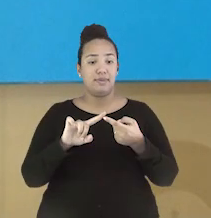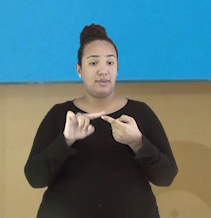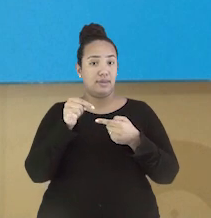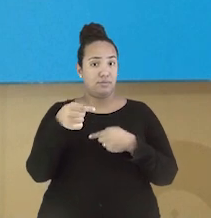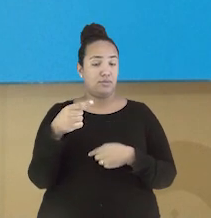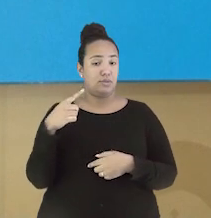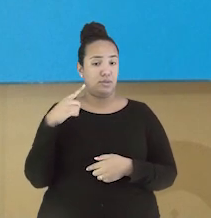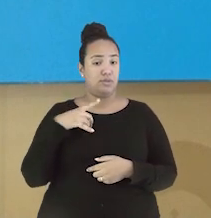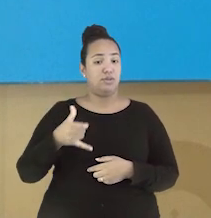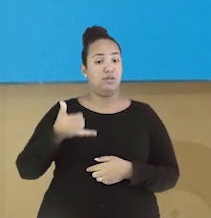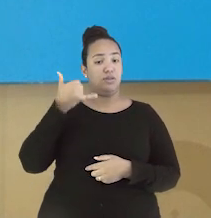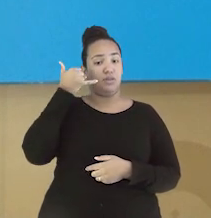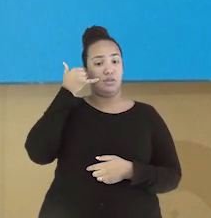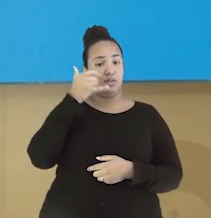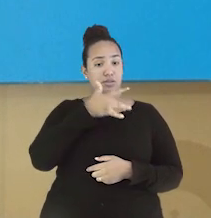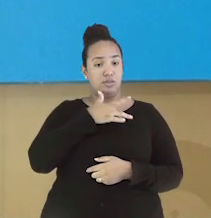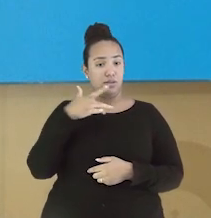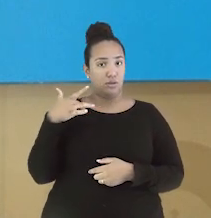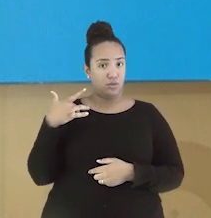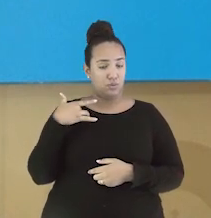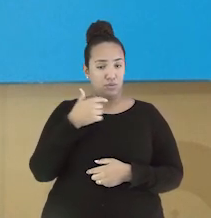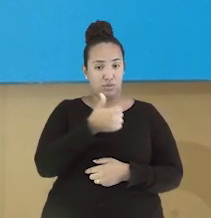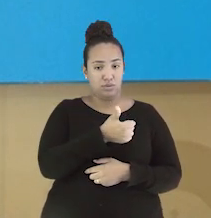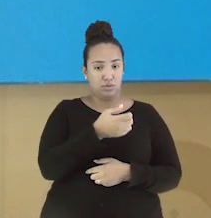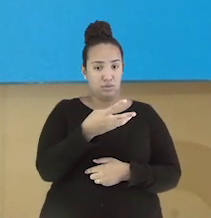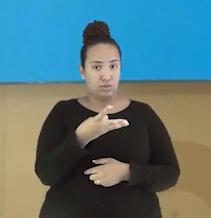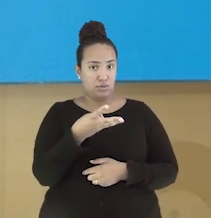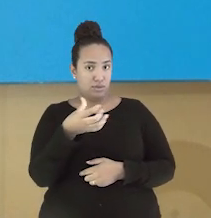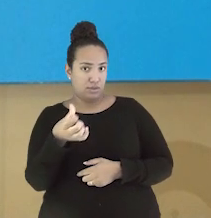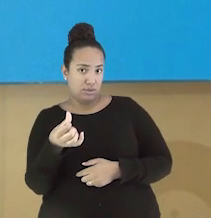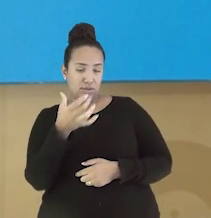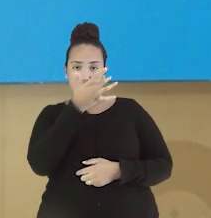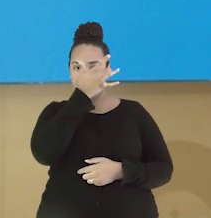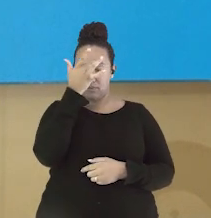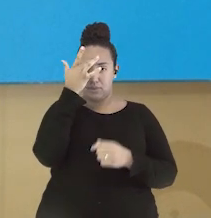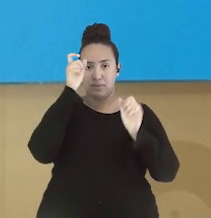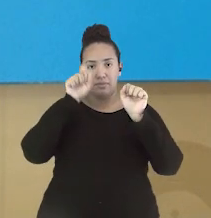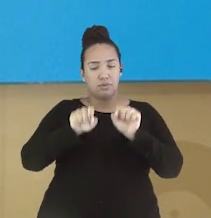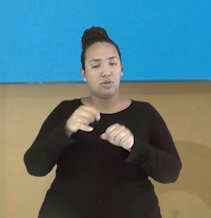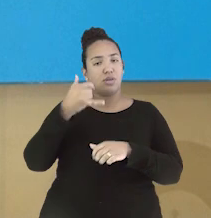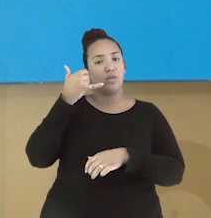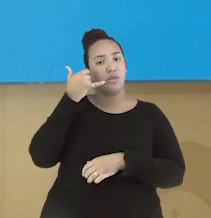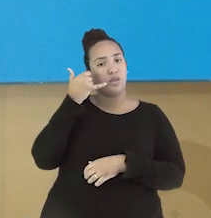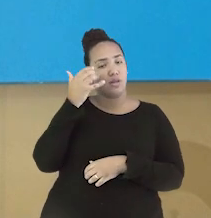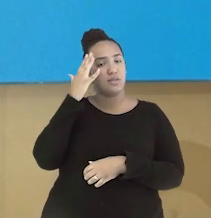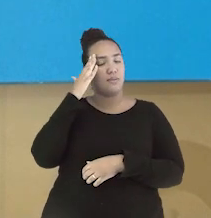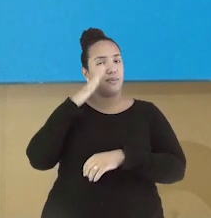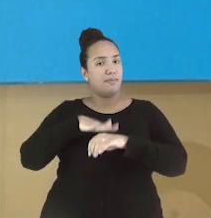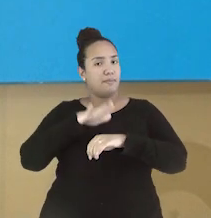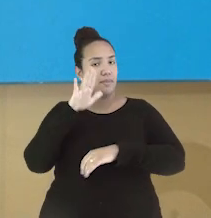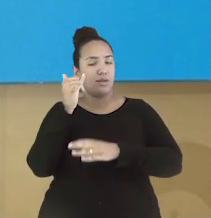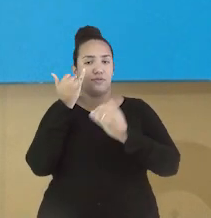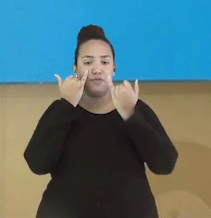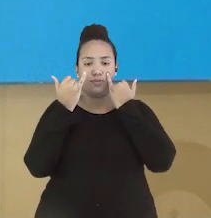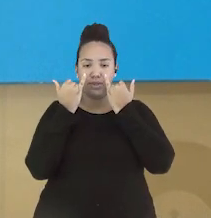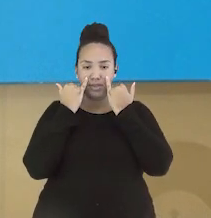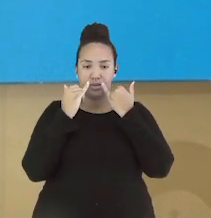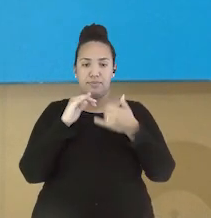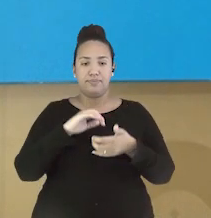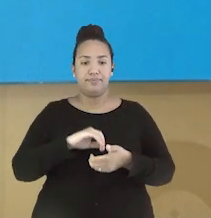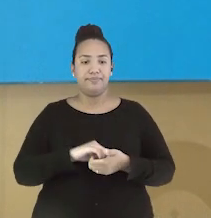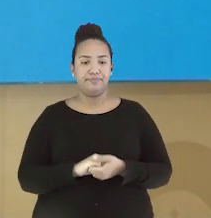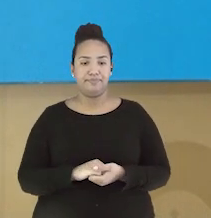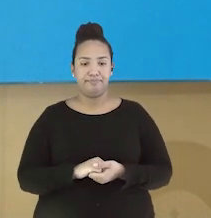Depois disso, ainda temos Disque Saúde 136, que é para onde as pessoas podem ligar e buscar mais informações a respeito